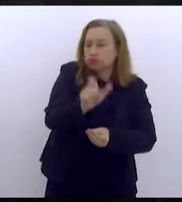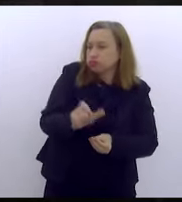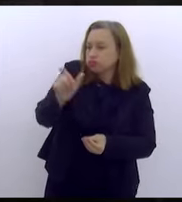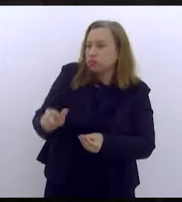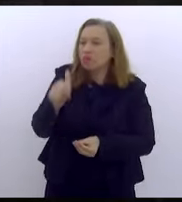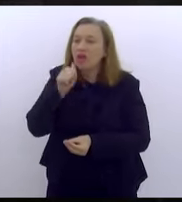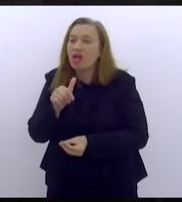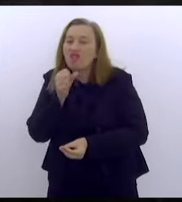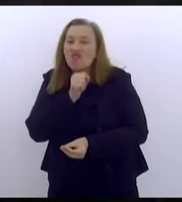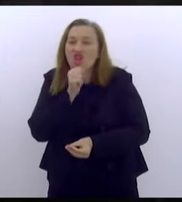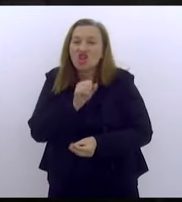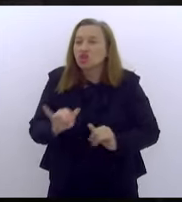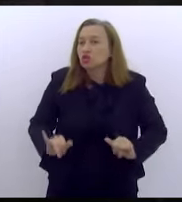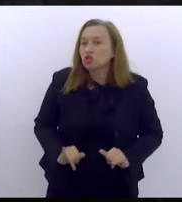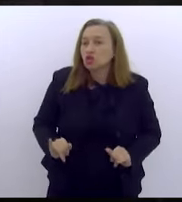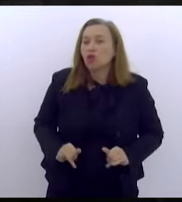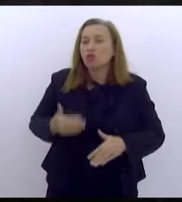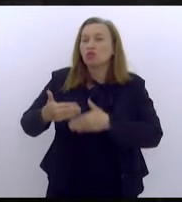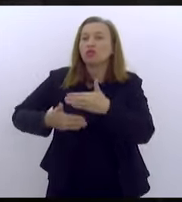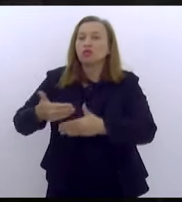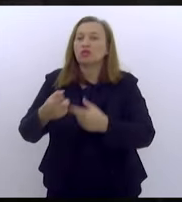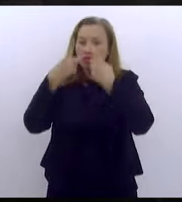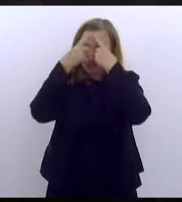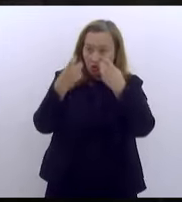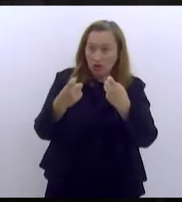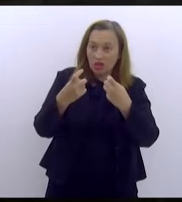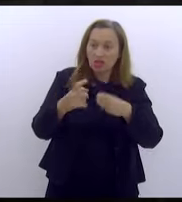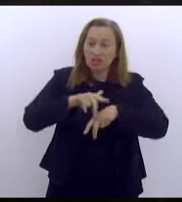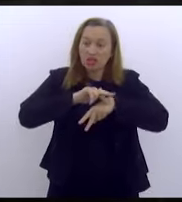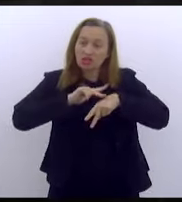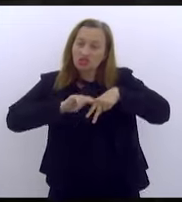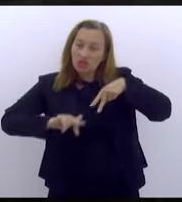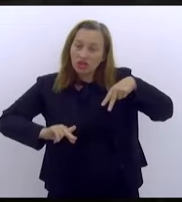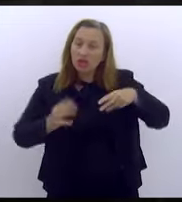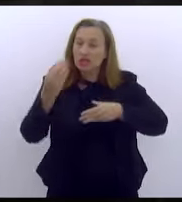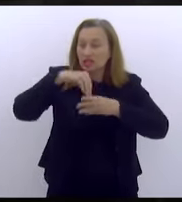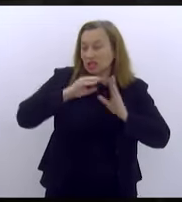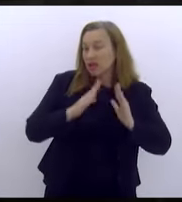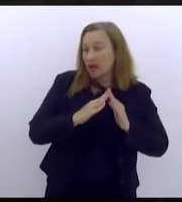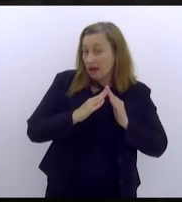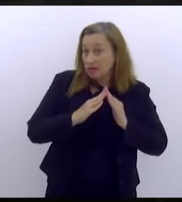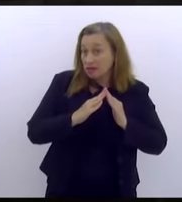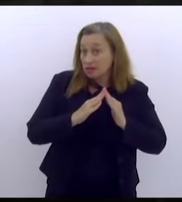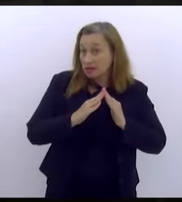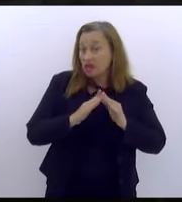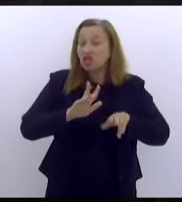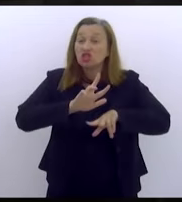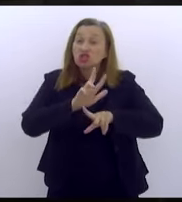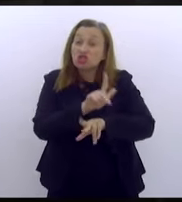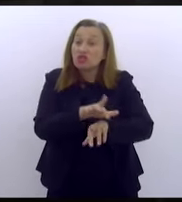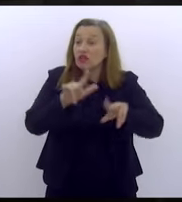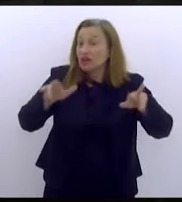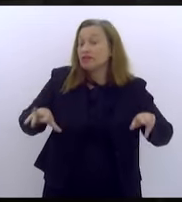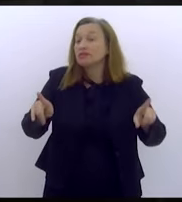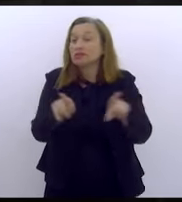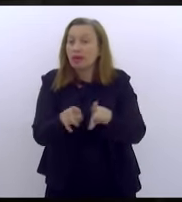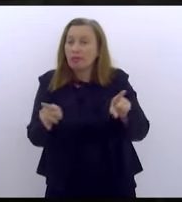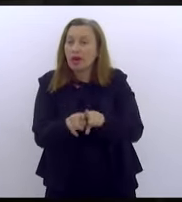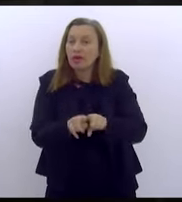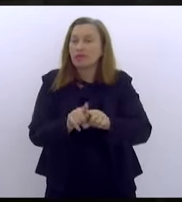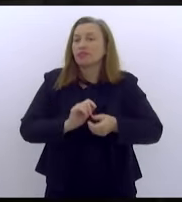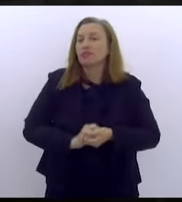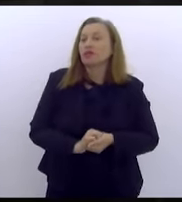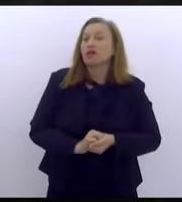mais velhas sofrem um processo de violência de gênero dentro das suas casas de maneira diferenciada também. Ou